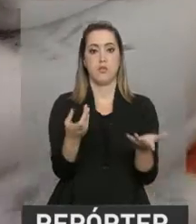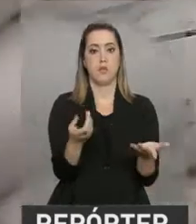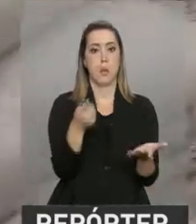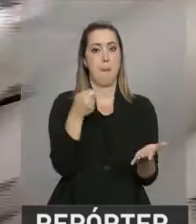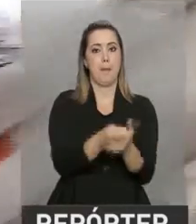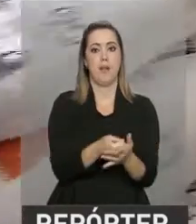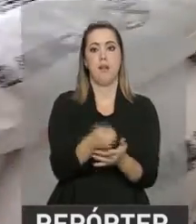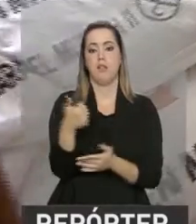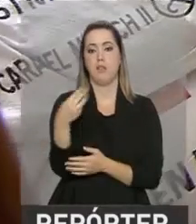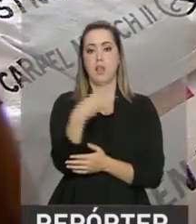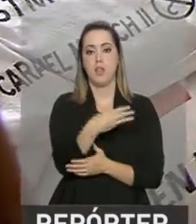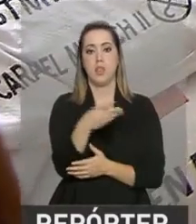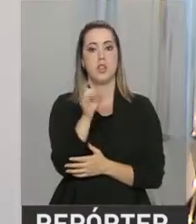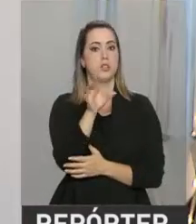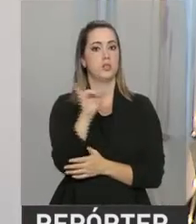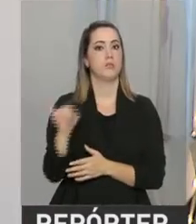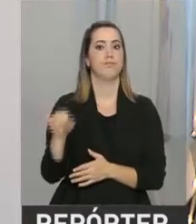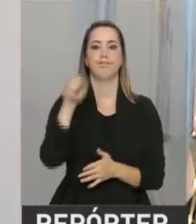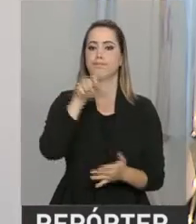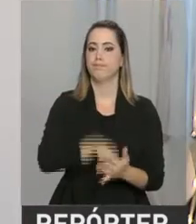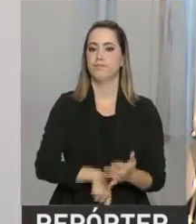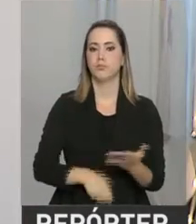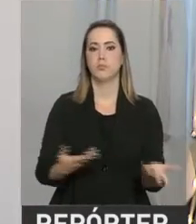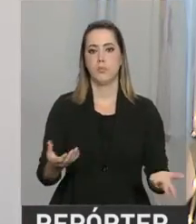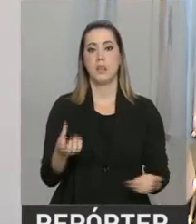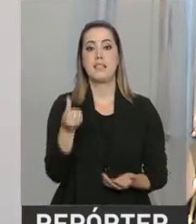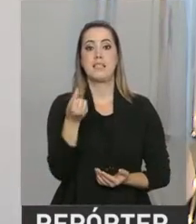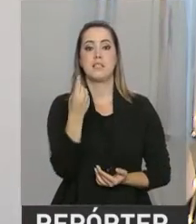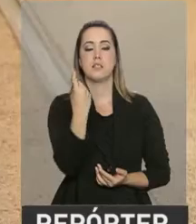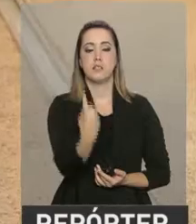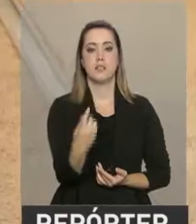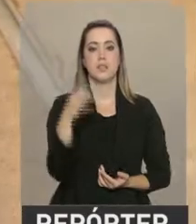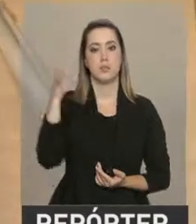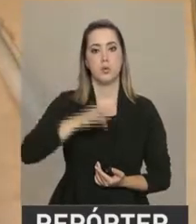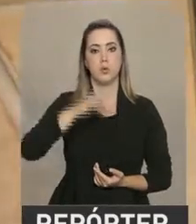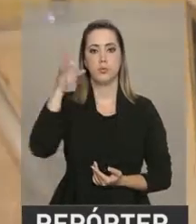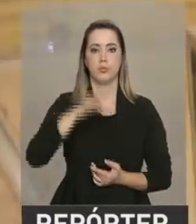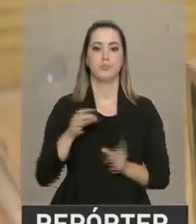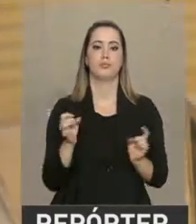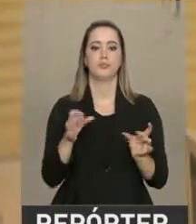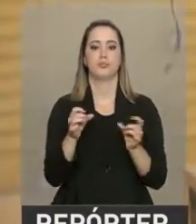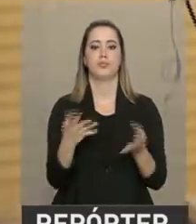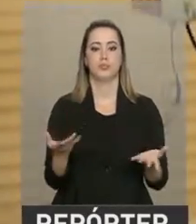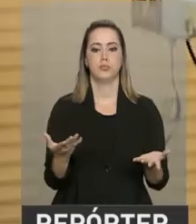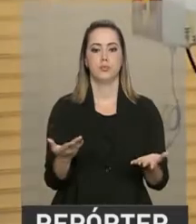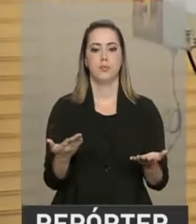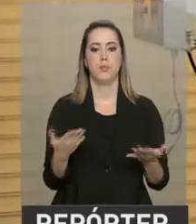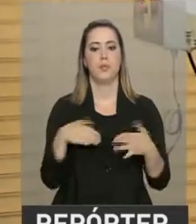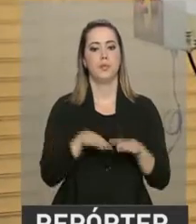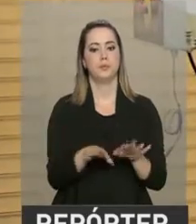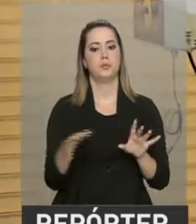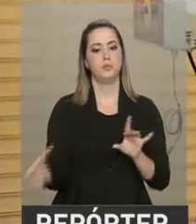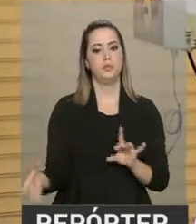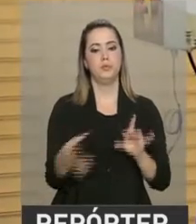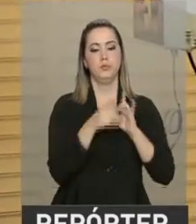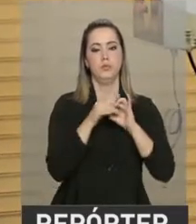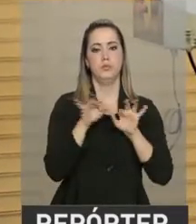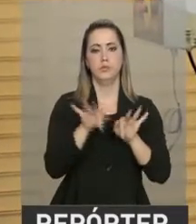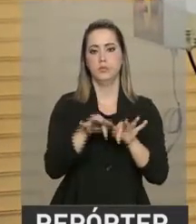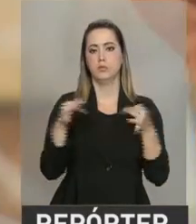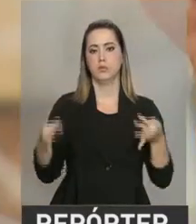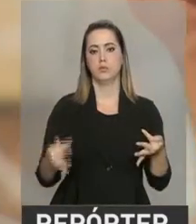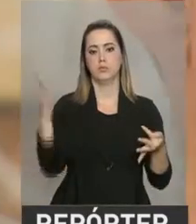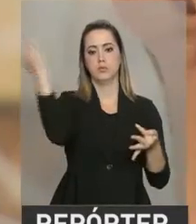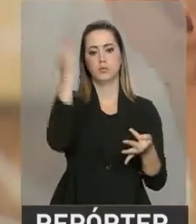que representa 61% do valor de venda da cerveja a opção de incluir o negócio no regime do simples nacional